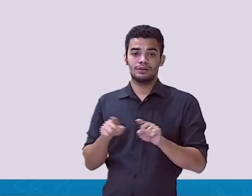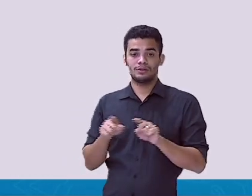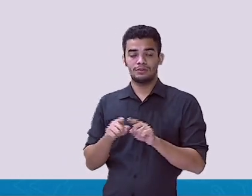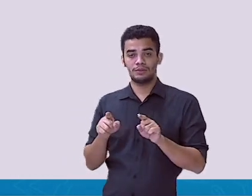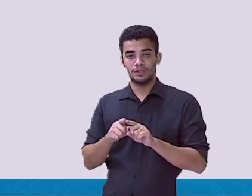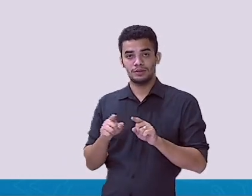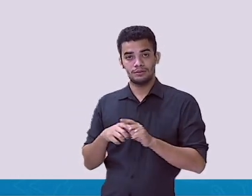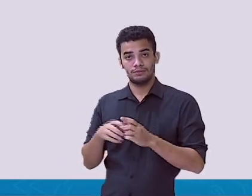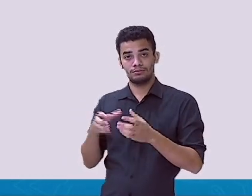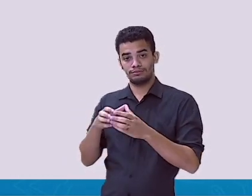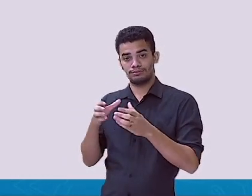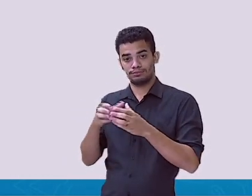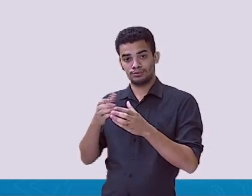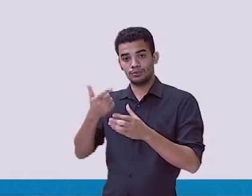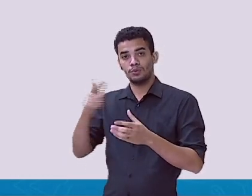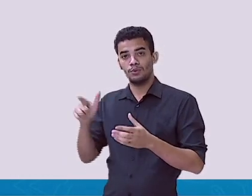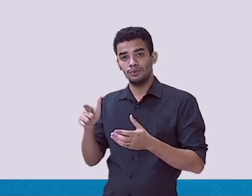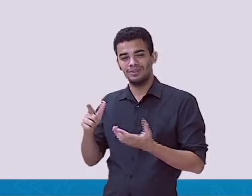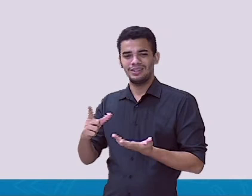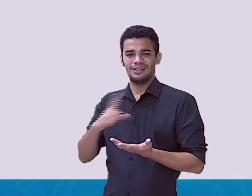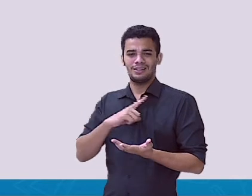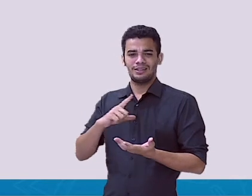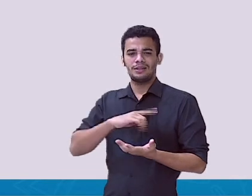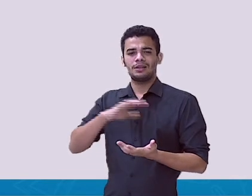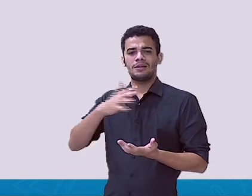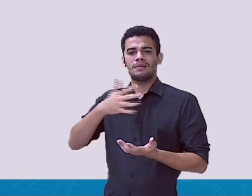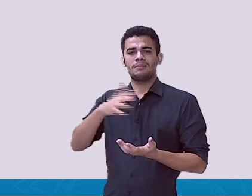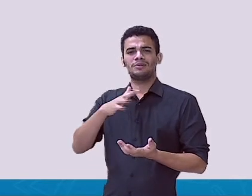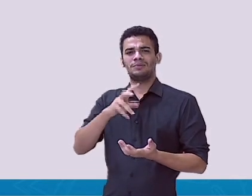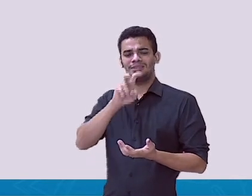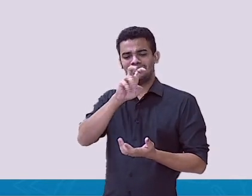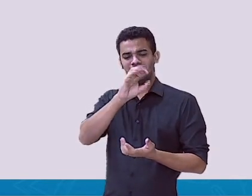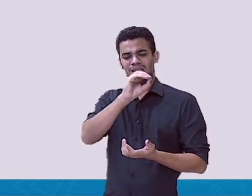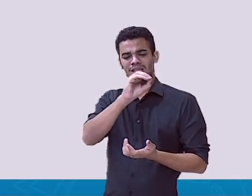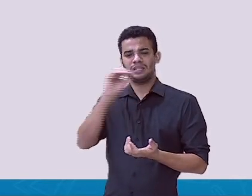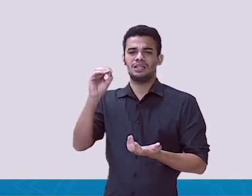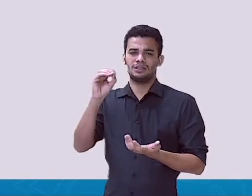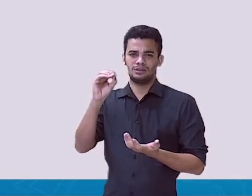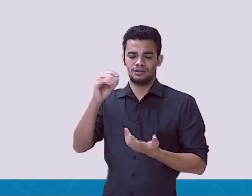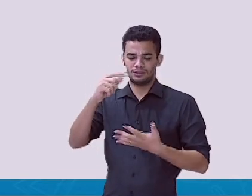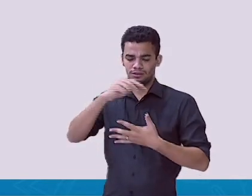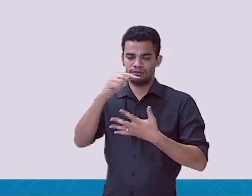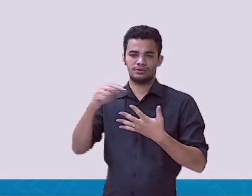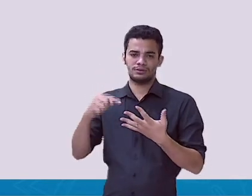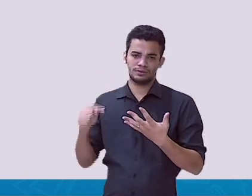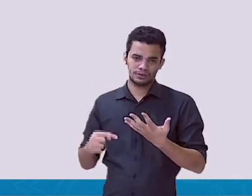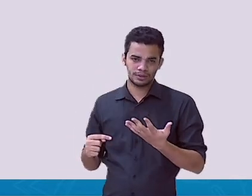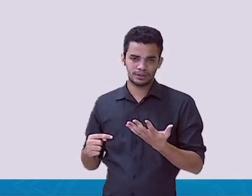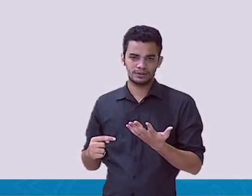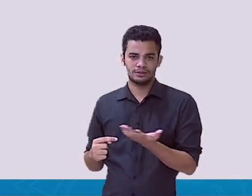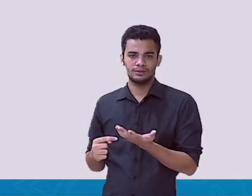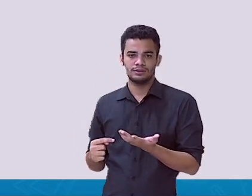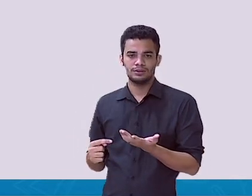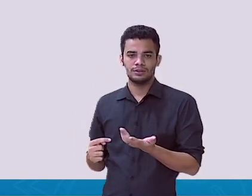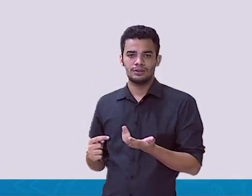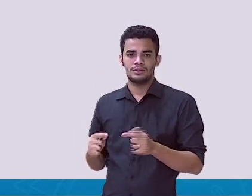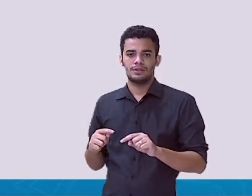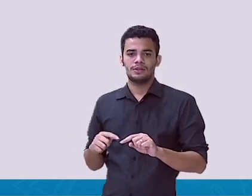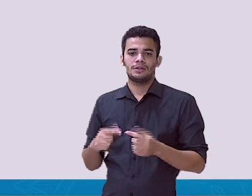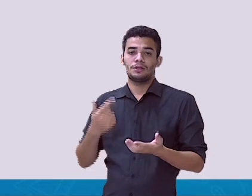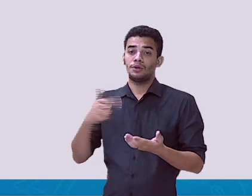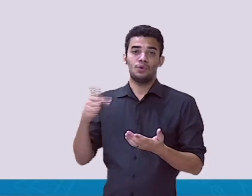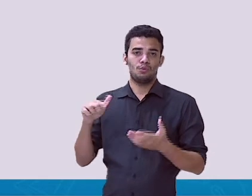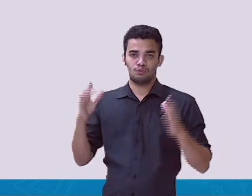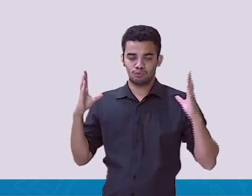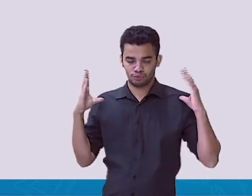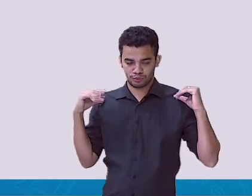Tissanura. A ordem Tissanura possui hoje cerca de 500 espécies. Elas não